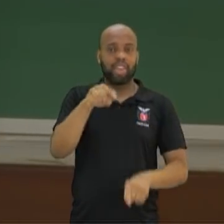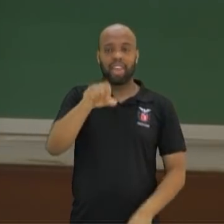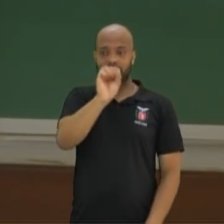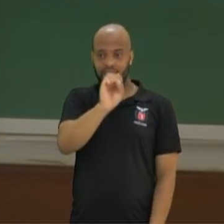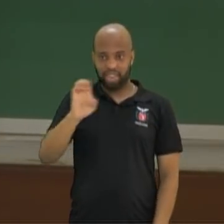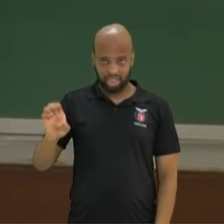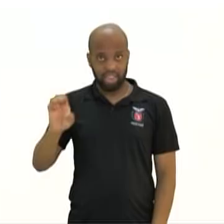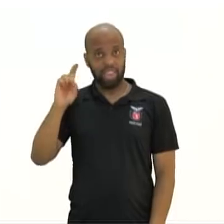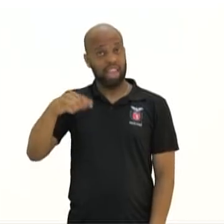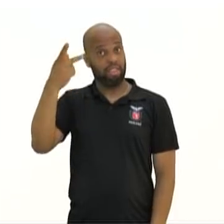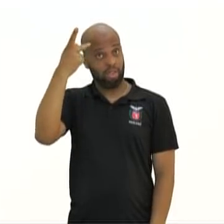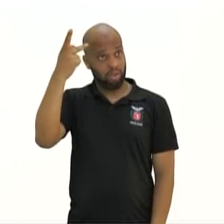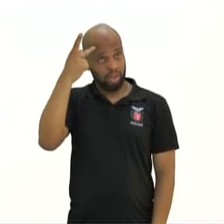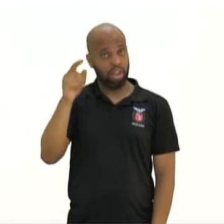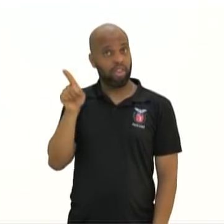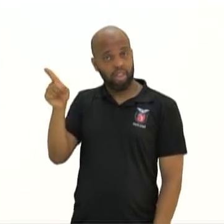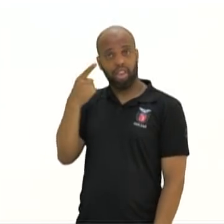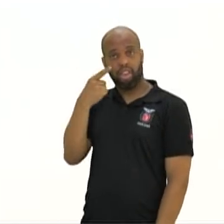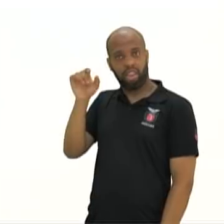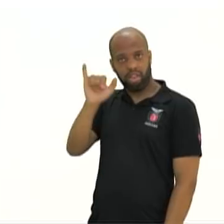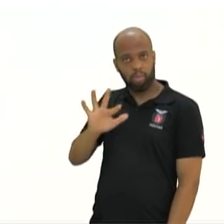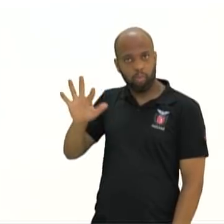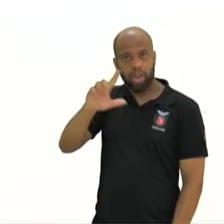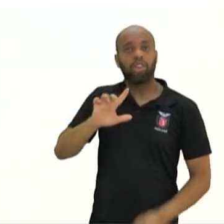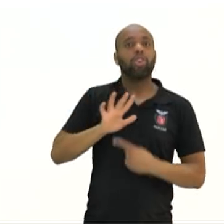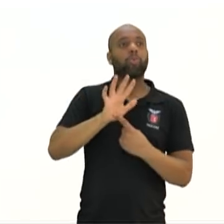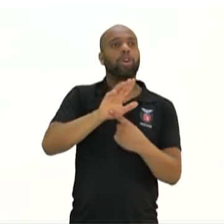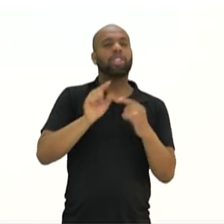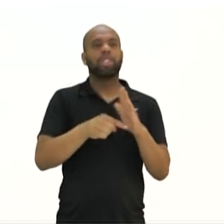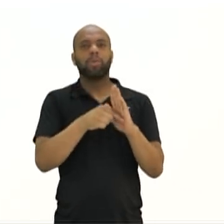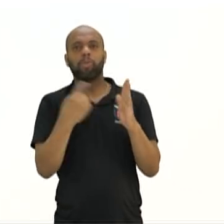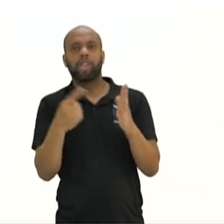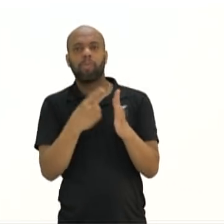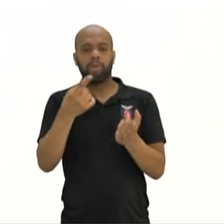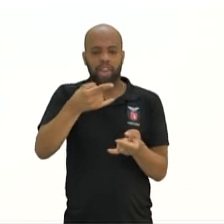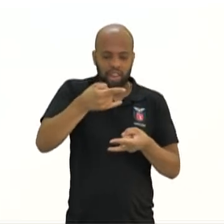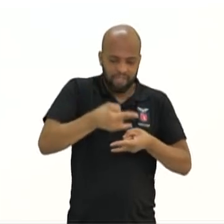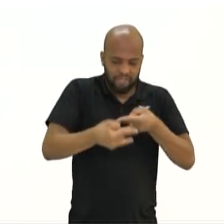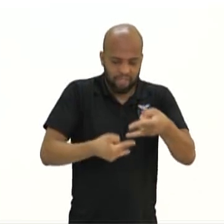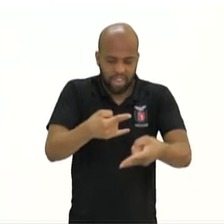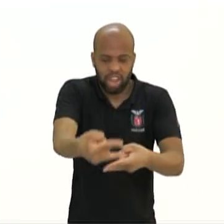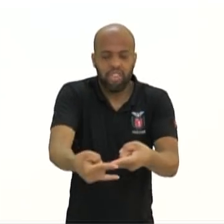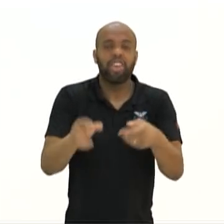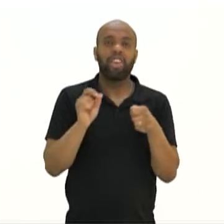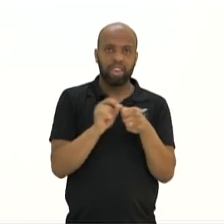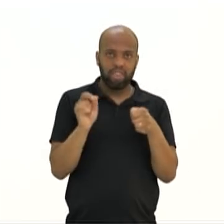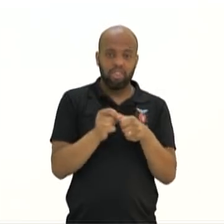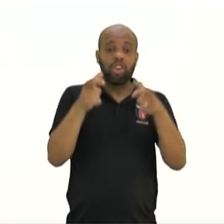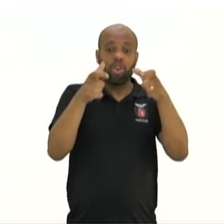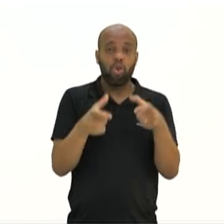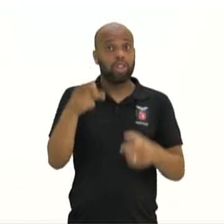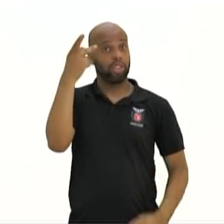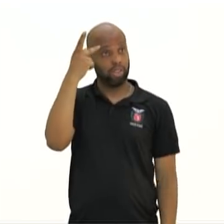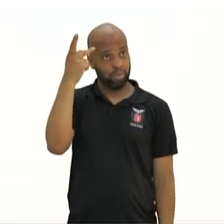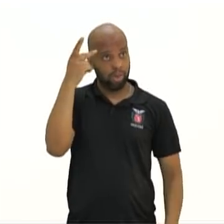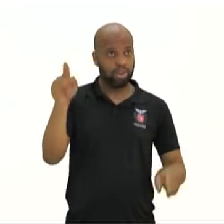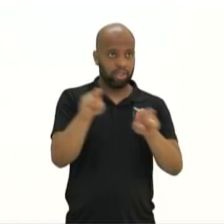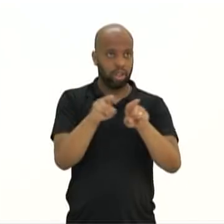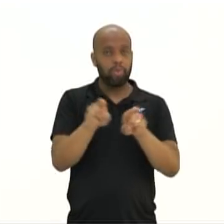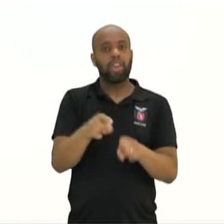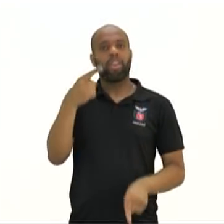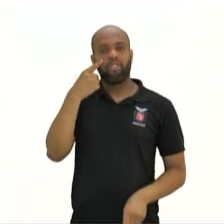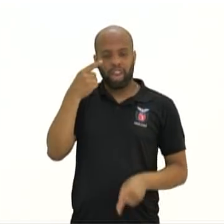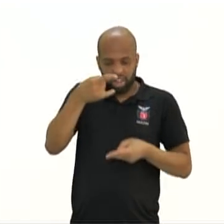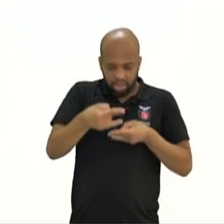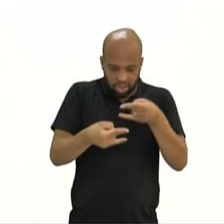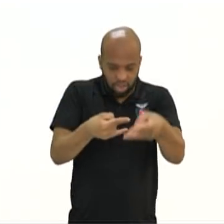Paulo, busquei esta imagem onde reflete as primeiras ferrovias executadas na região paulista. Então vocês